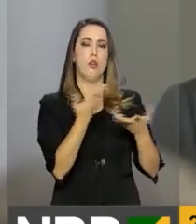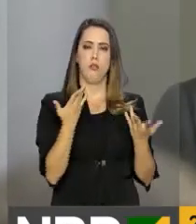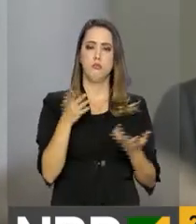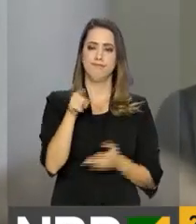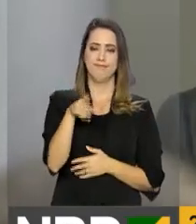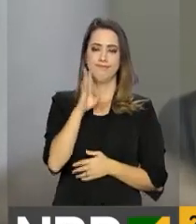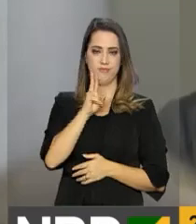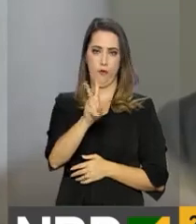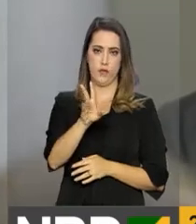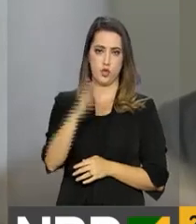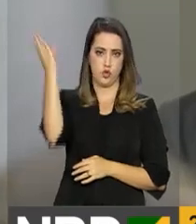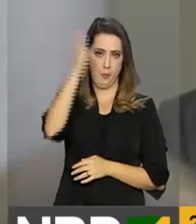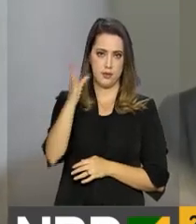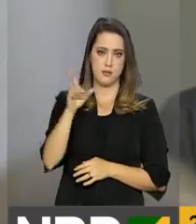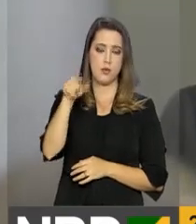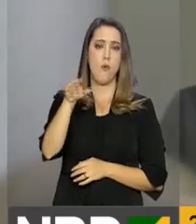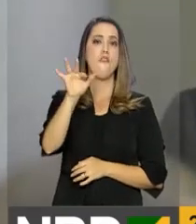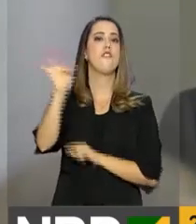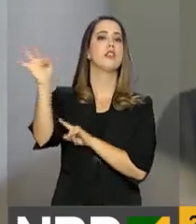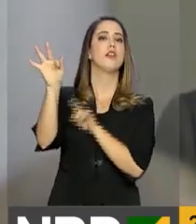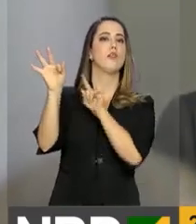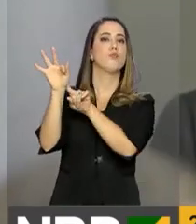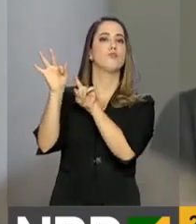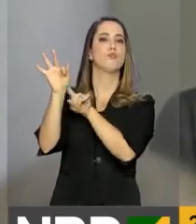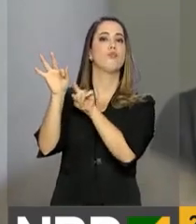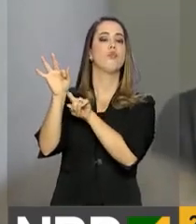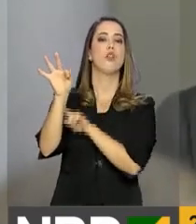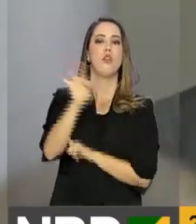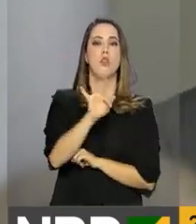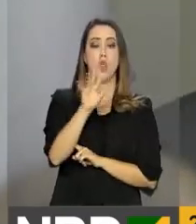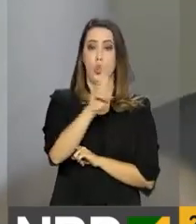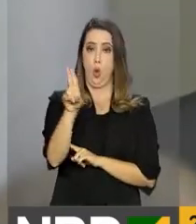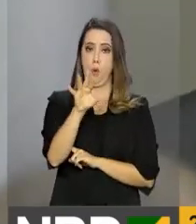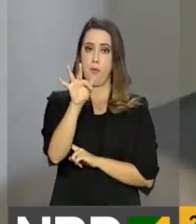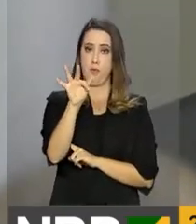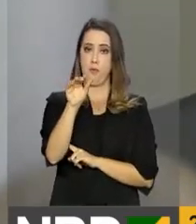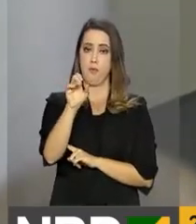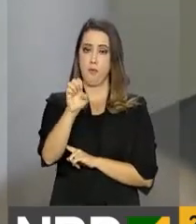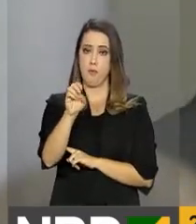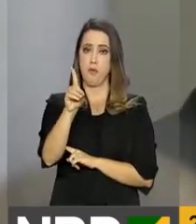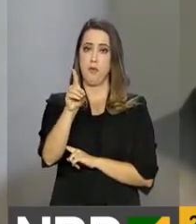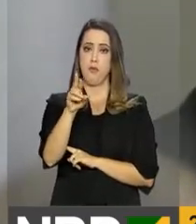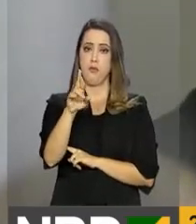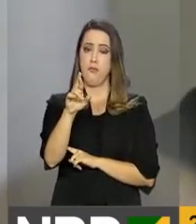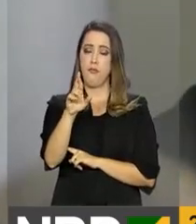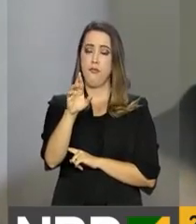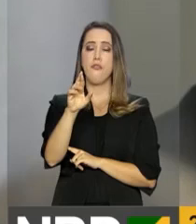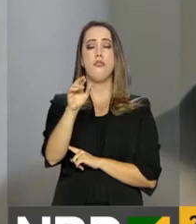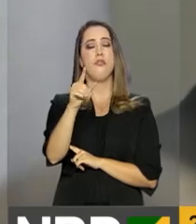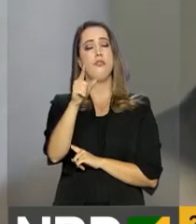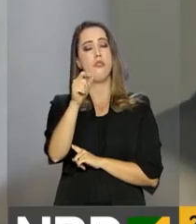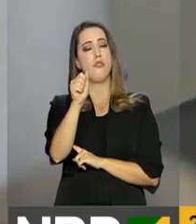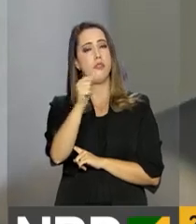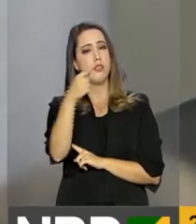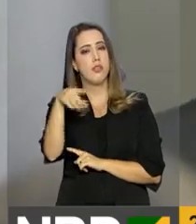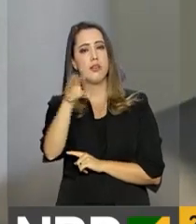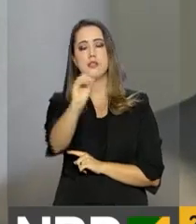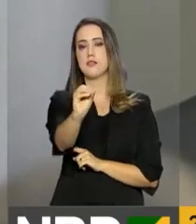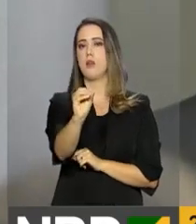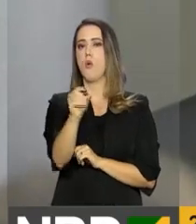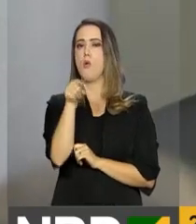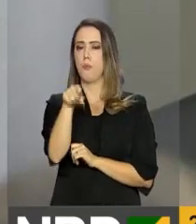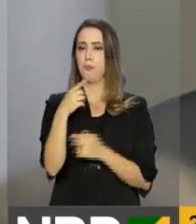Brasil é uma federação, não é? E na federação, a União será forte se os estados e os municípios